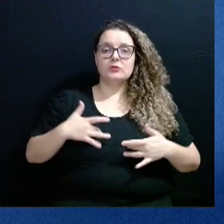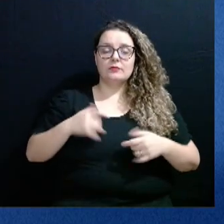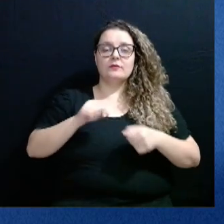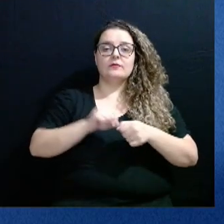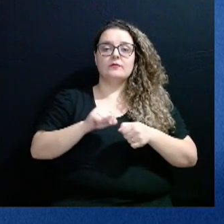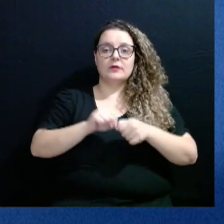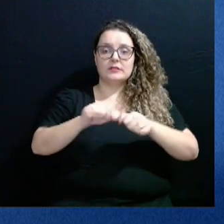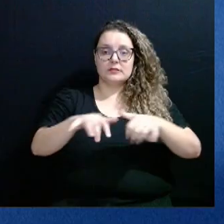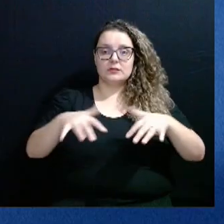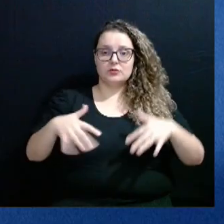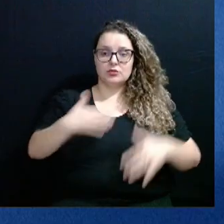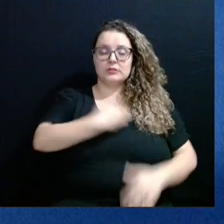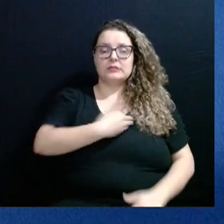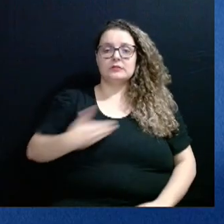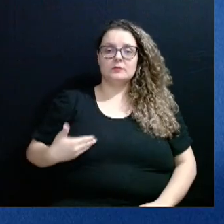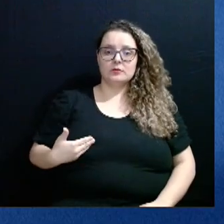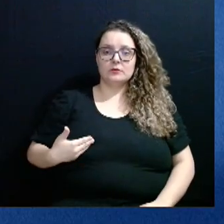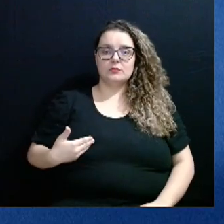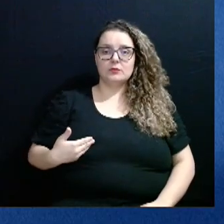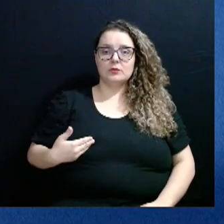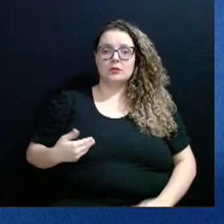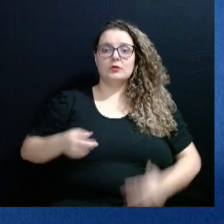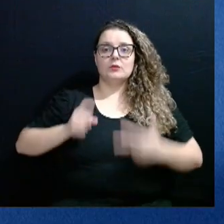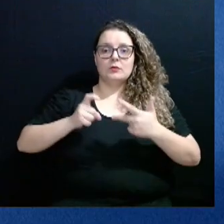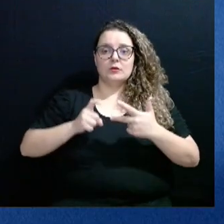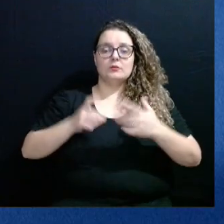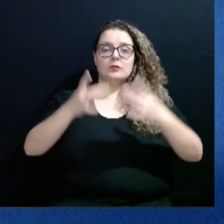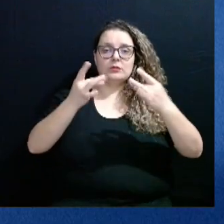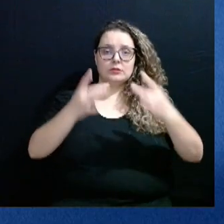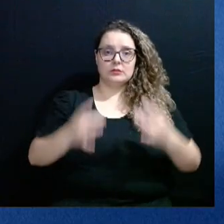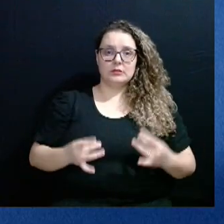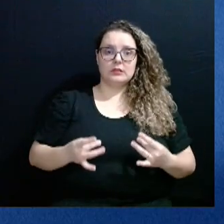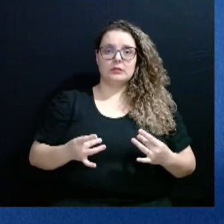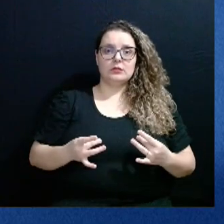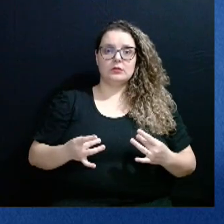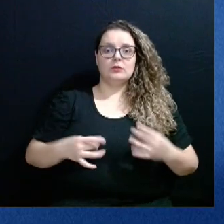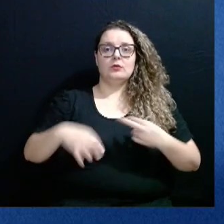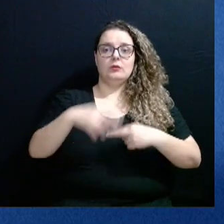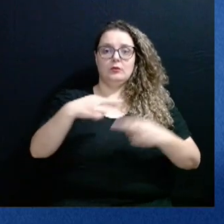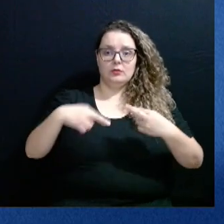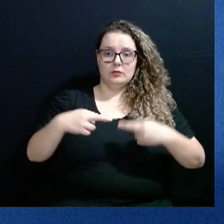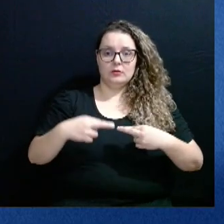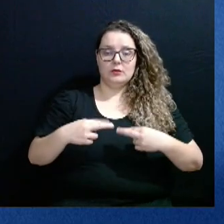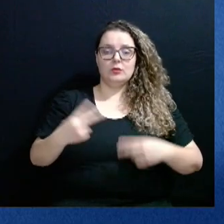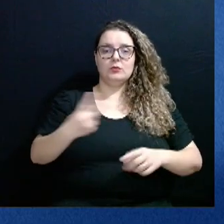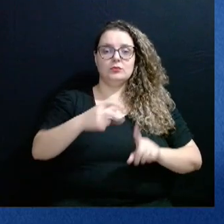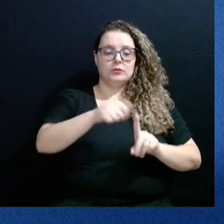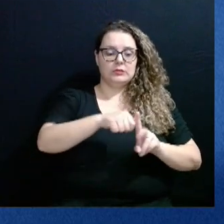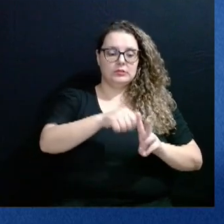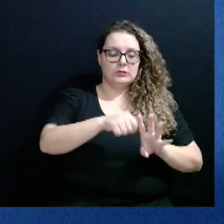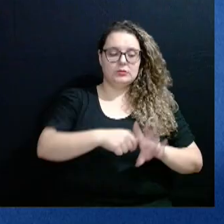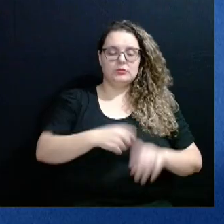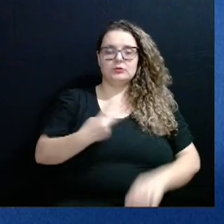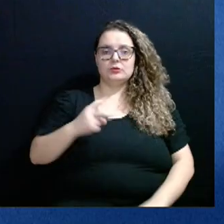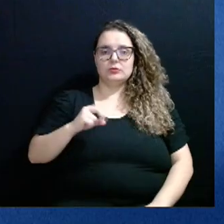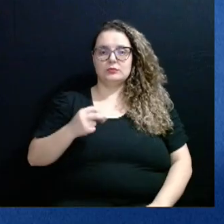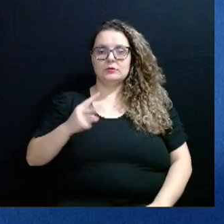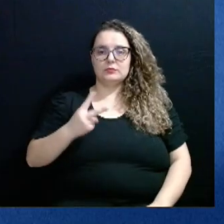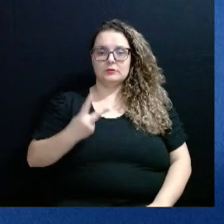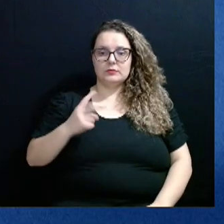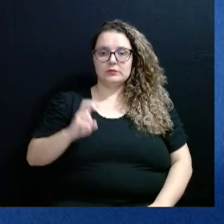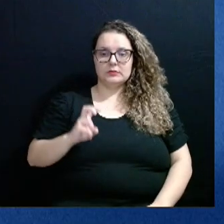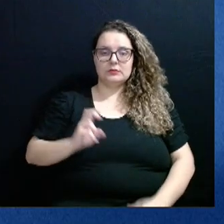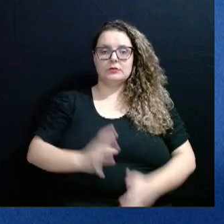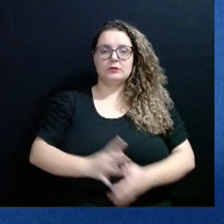pública e o Executivo presta contas com relação ao segundo quadrimestre de 2025. Projeto